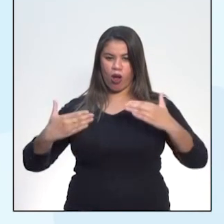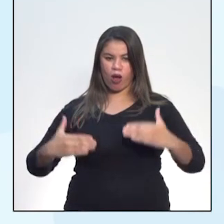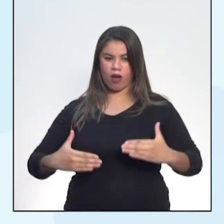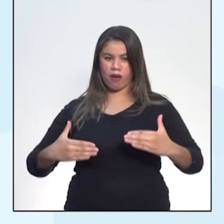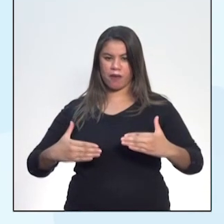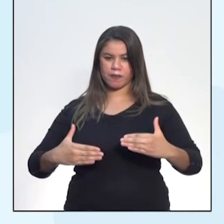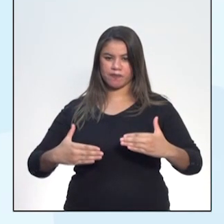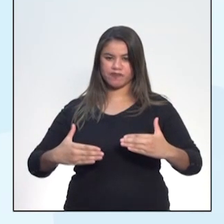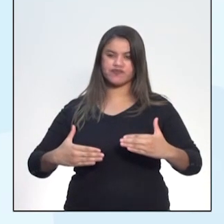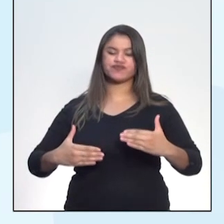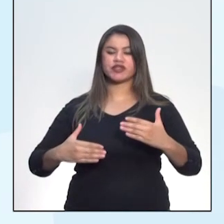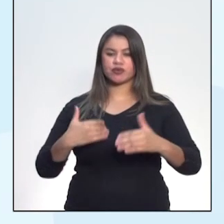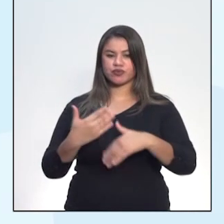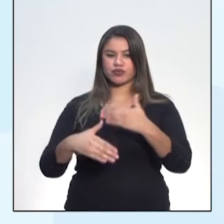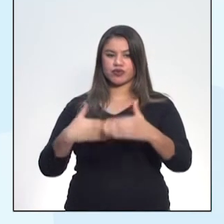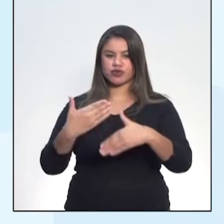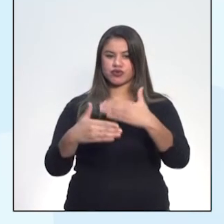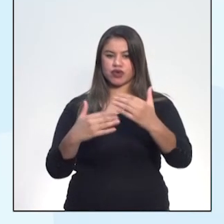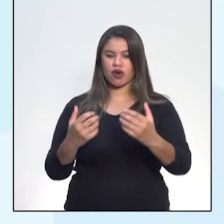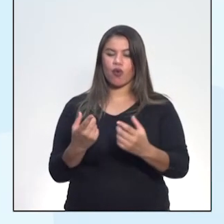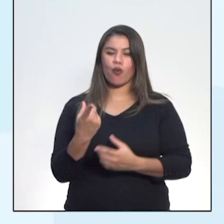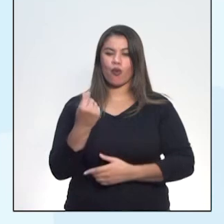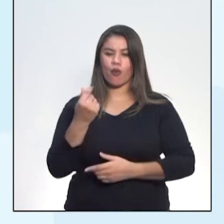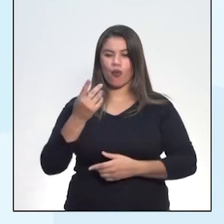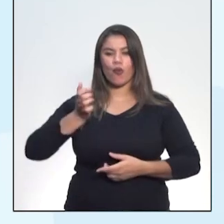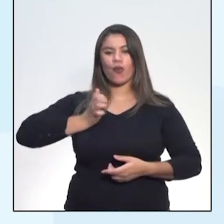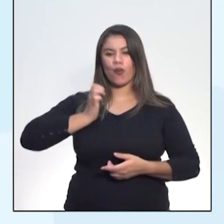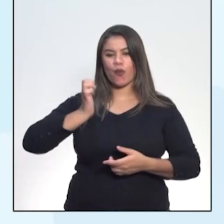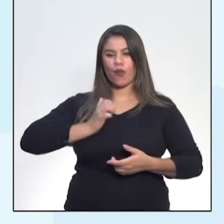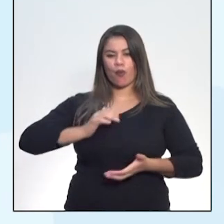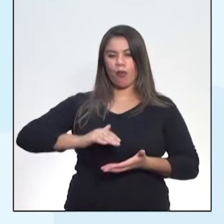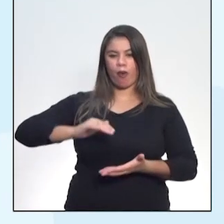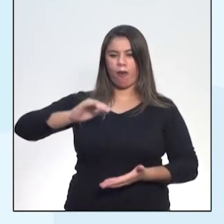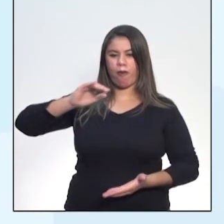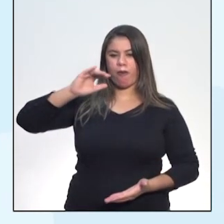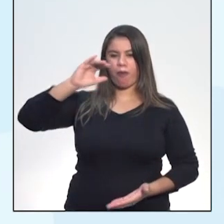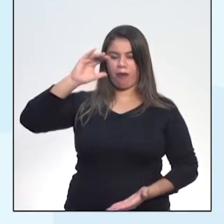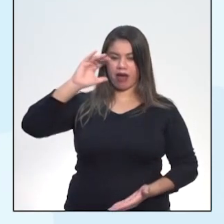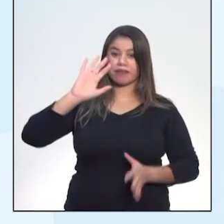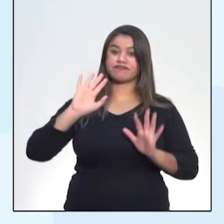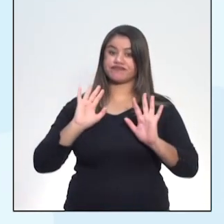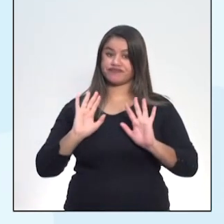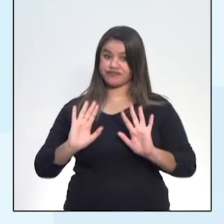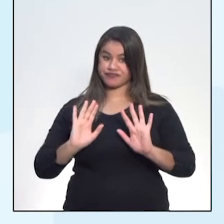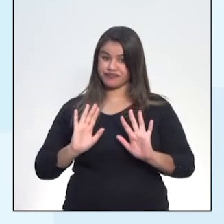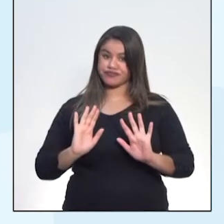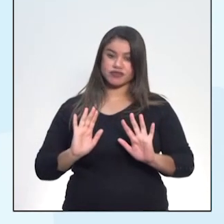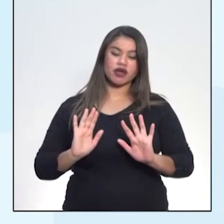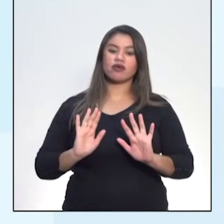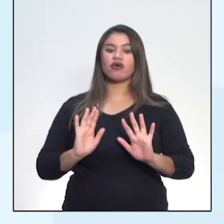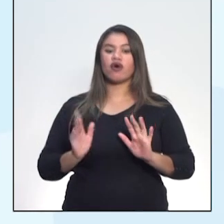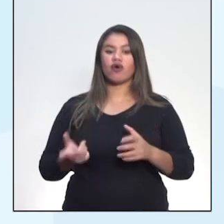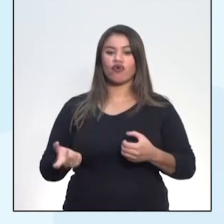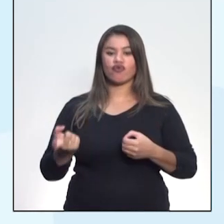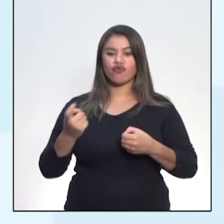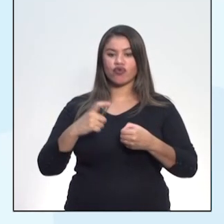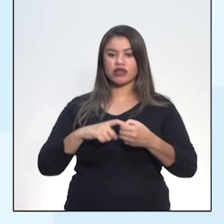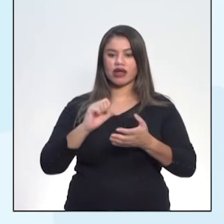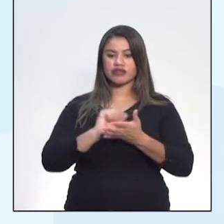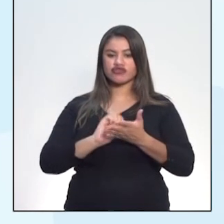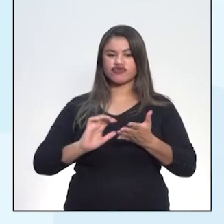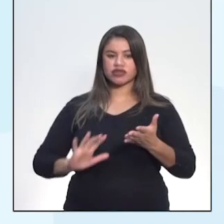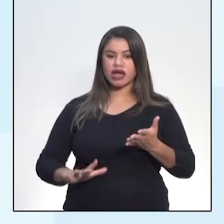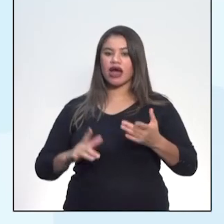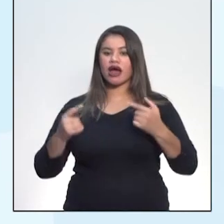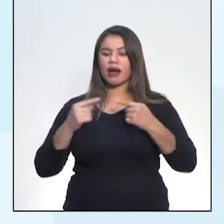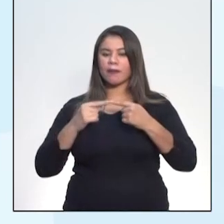e produção de riquezas. Nós já vamos voltar para a atividade relacionada